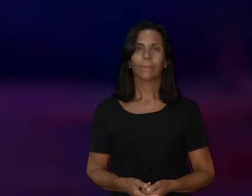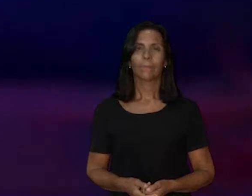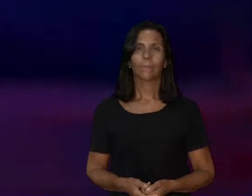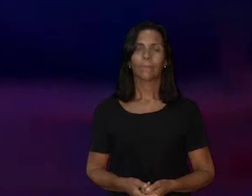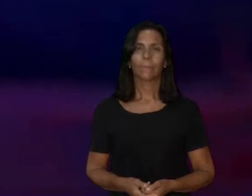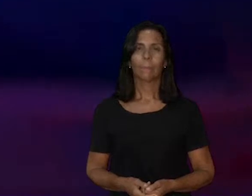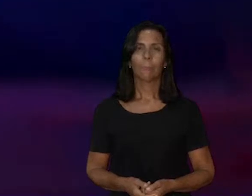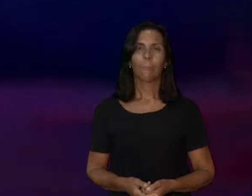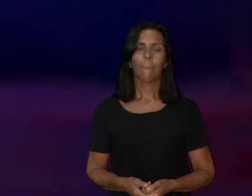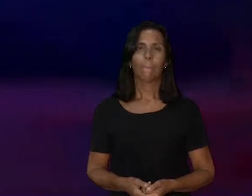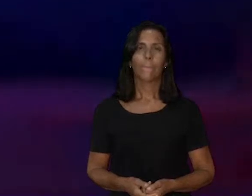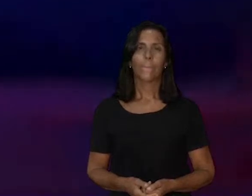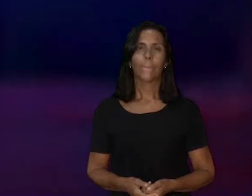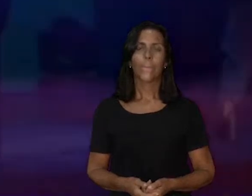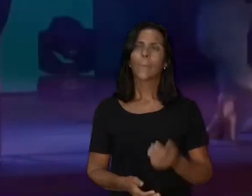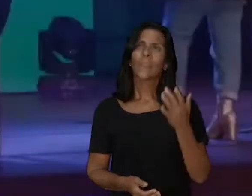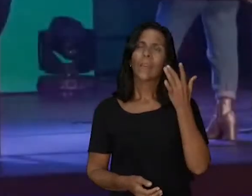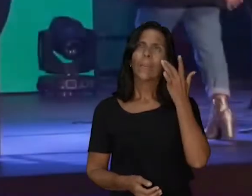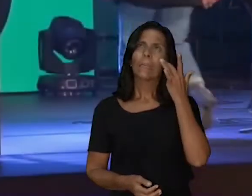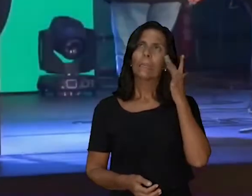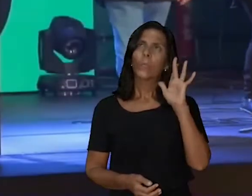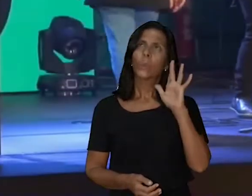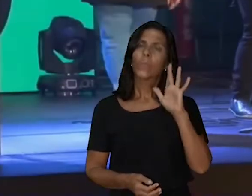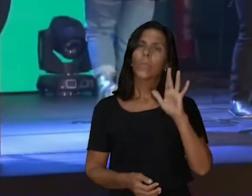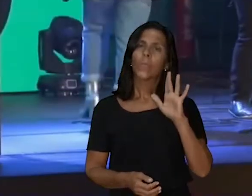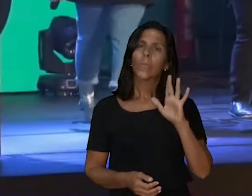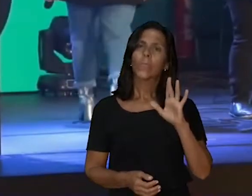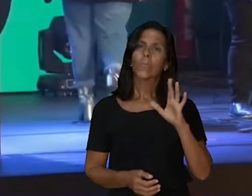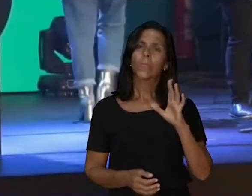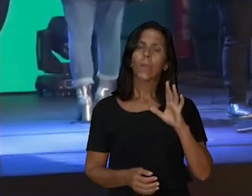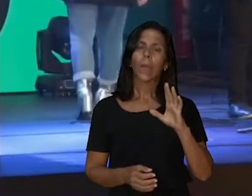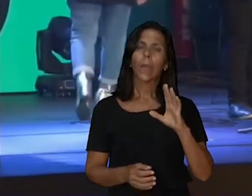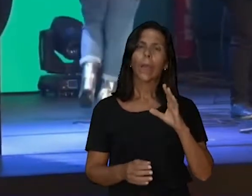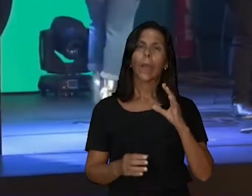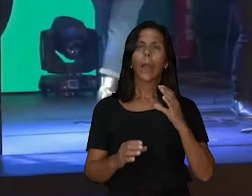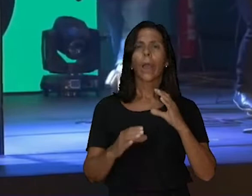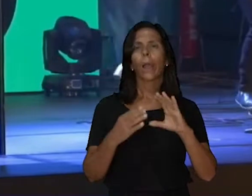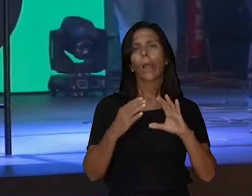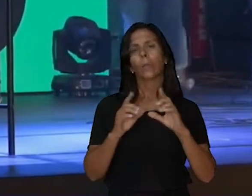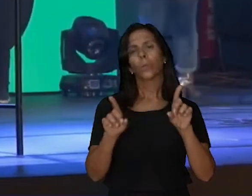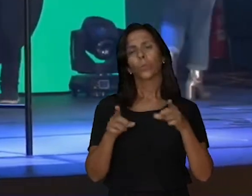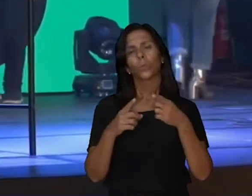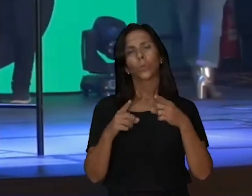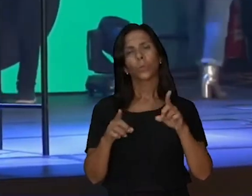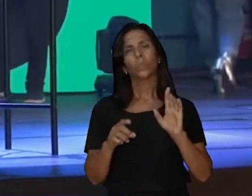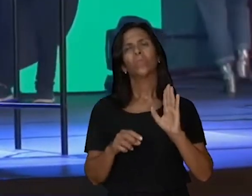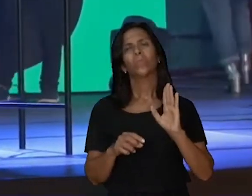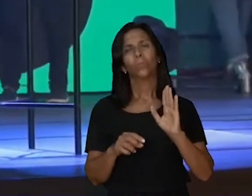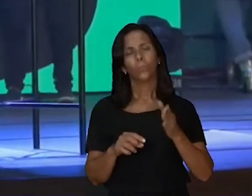Eu não sei quantas vezes eu cantei essas canções por meio do fogo. anos e anos atrás.